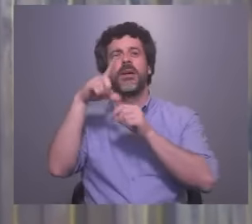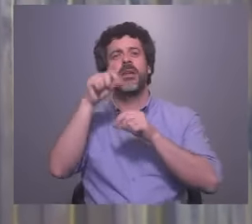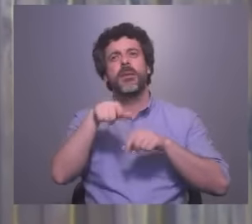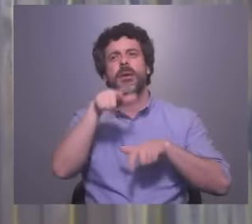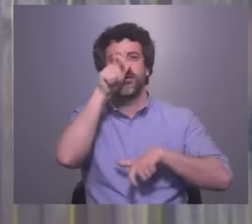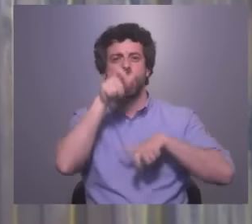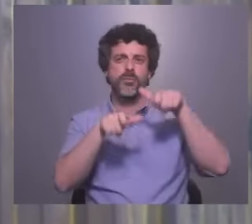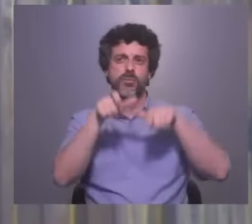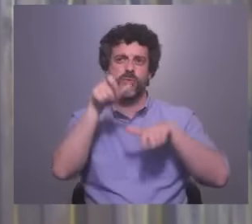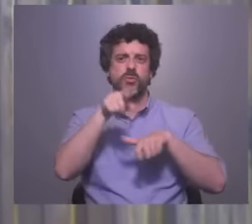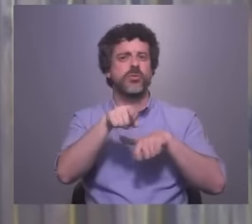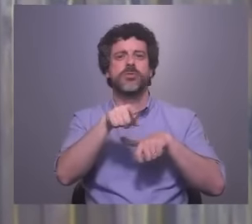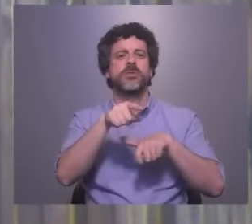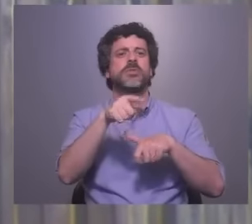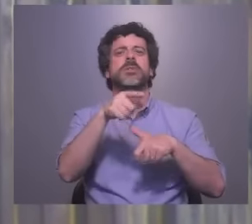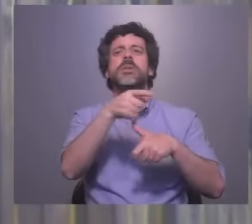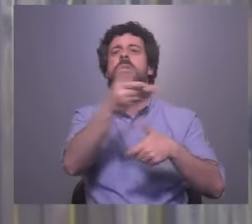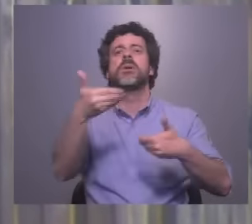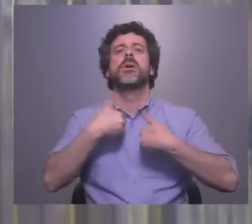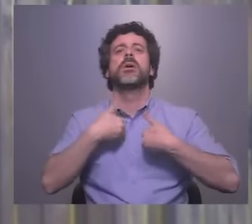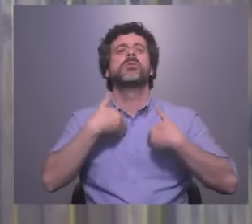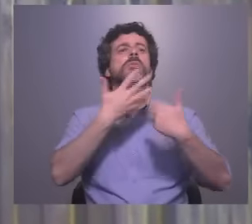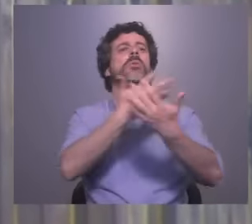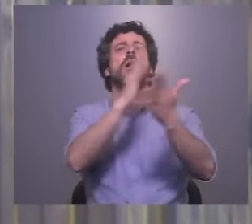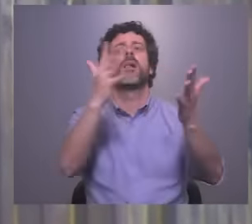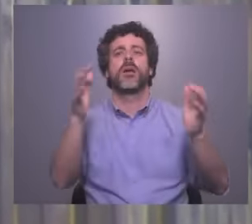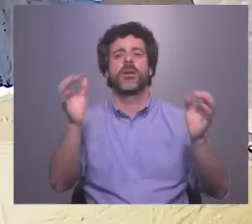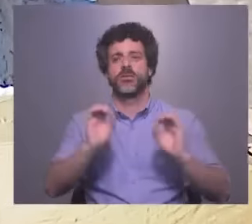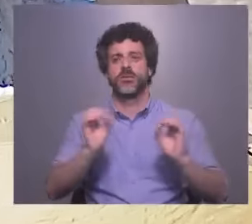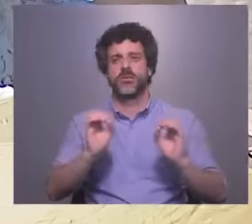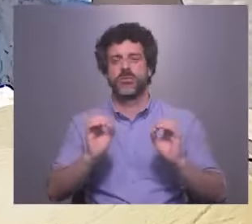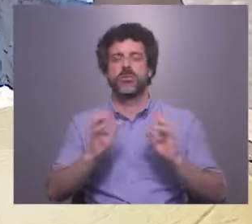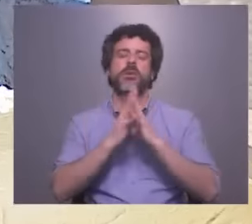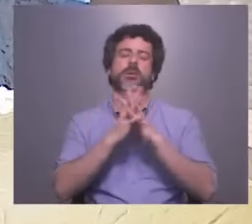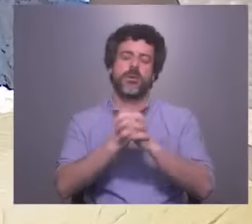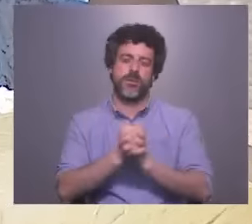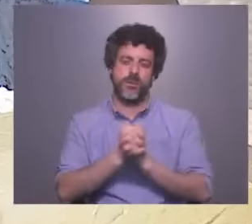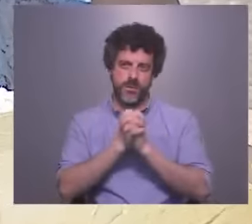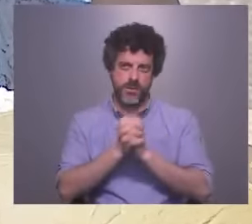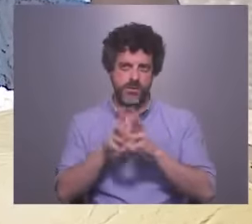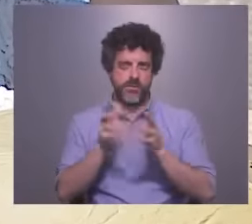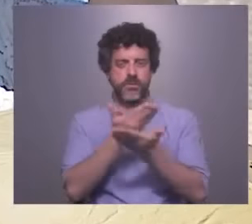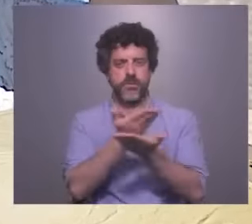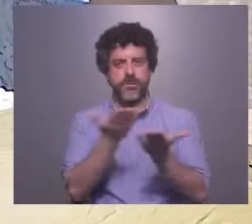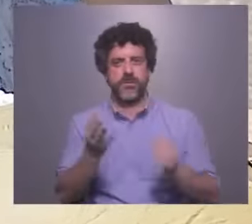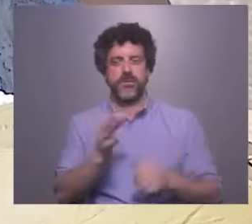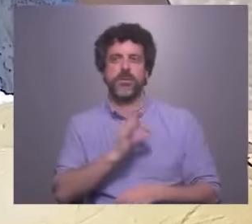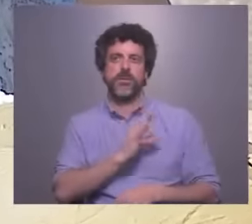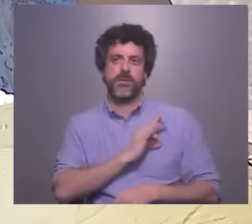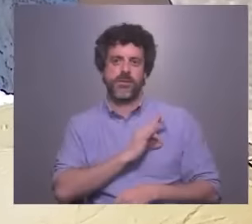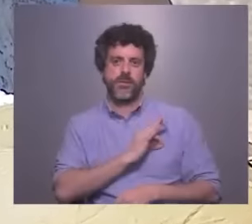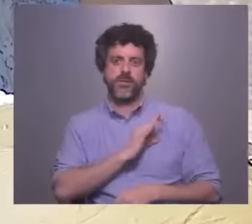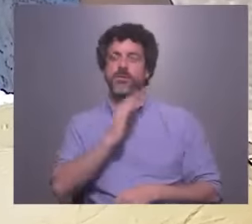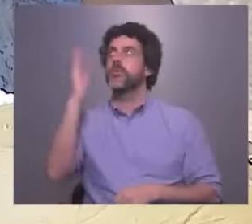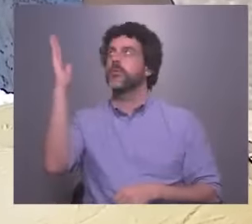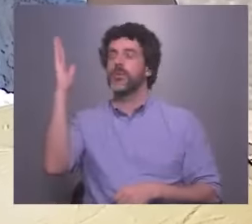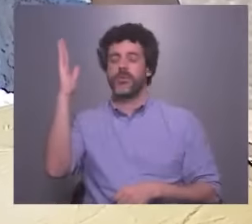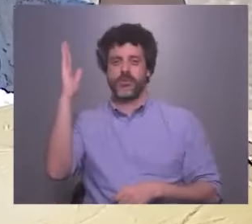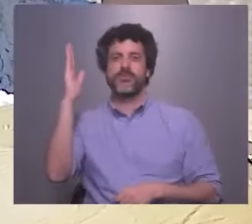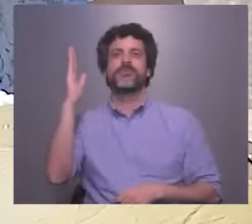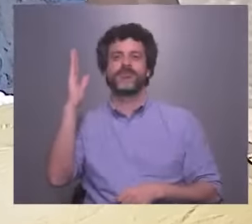fome. Pelos que batem à porta dos amigos, pelos que põem a esperança só em Deus, e